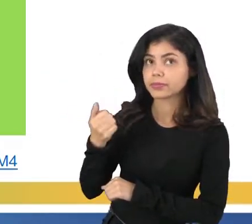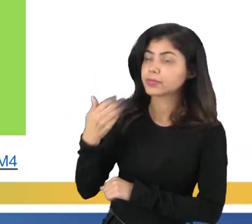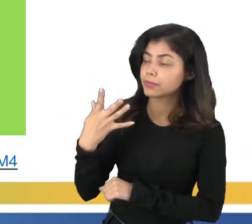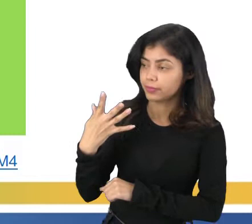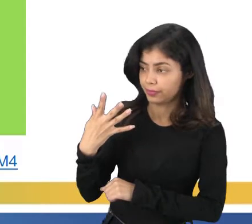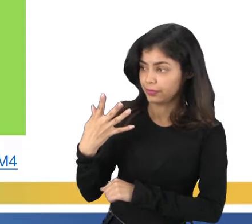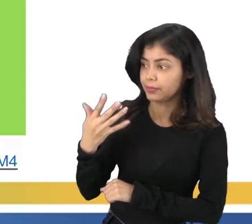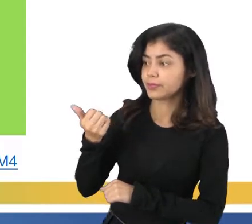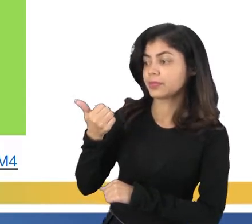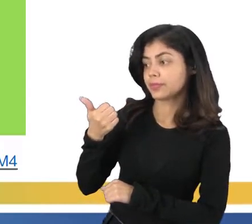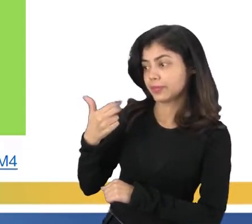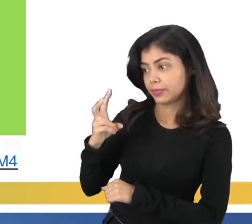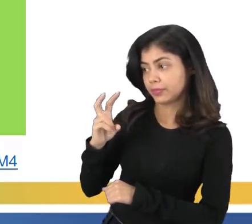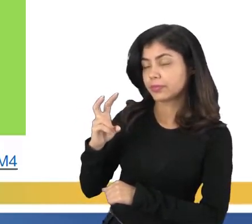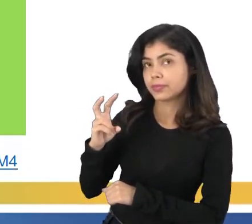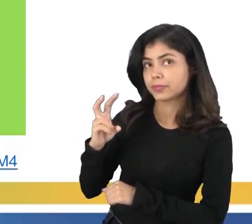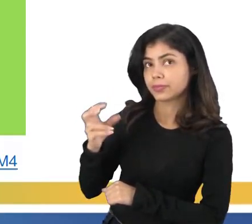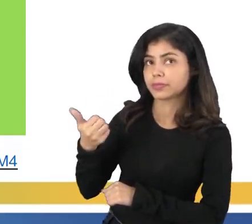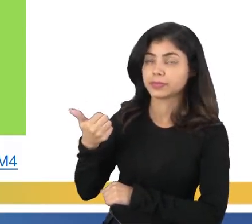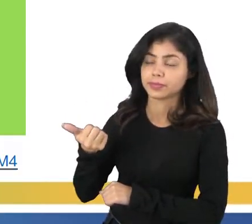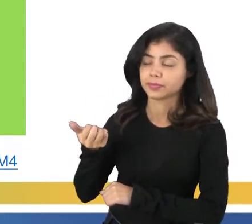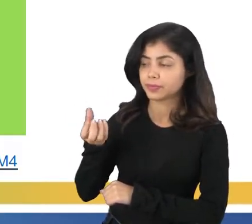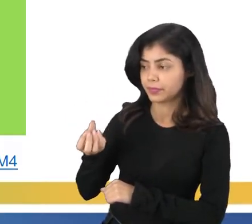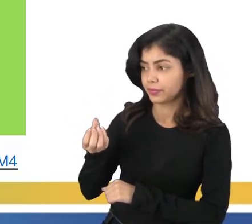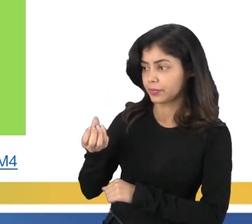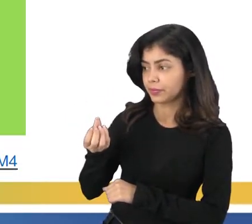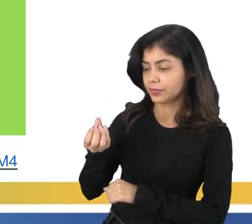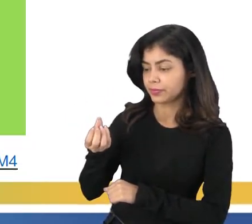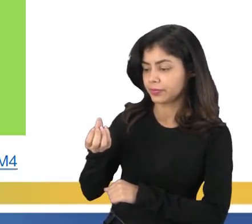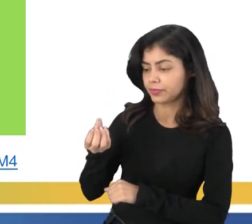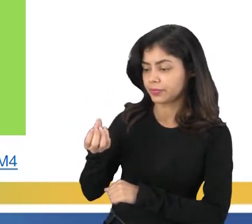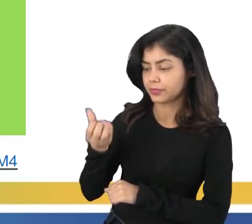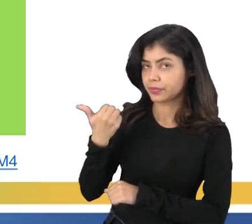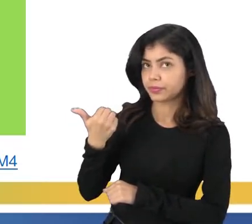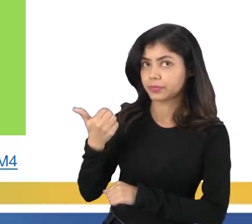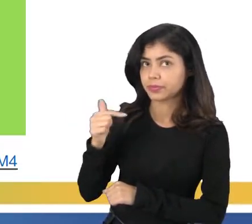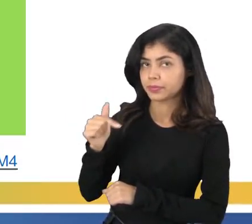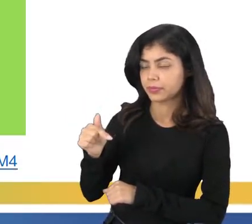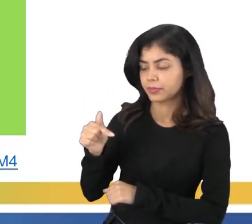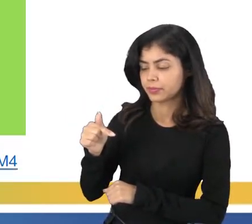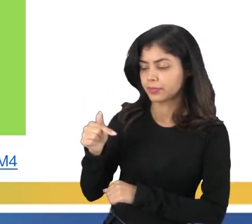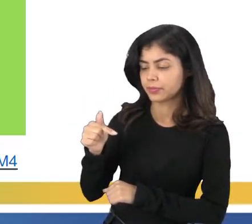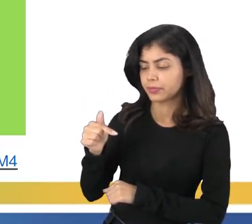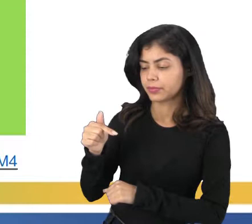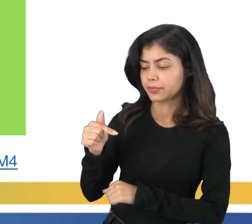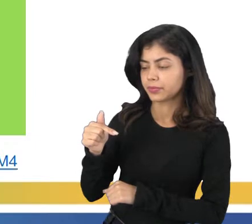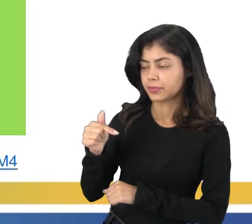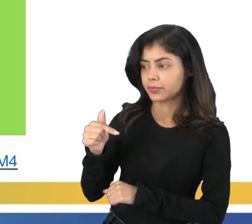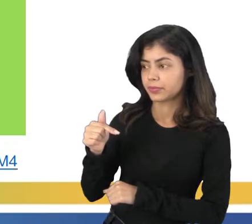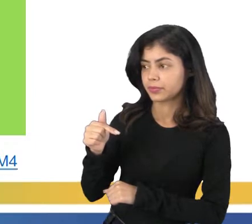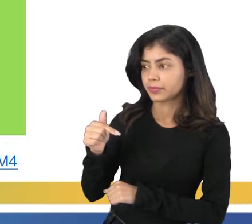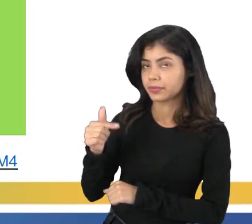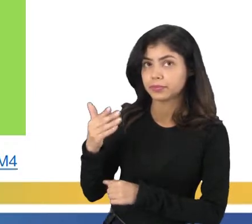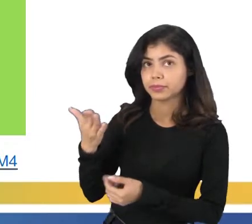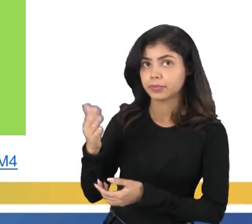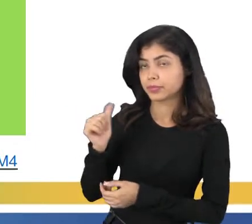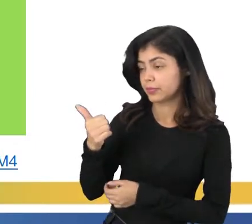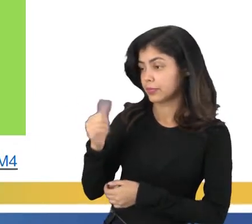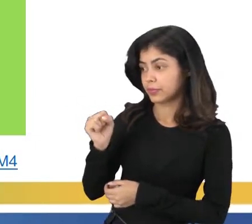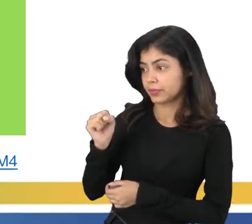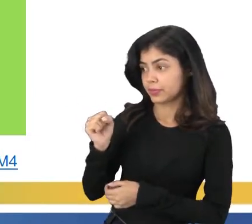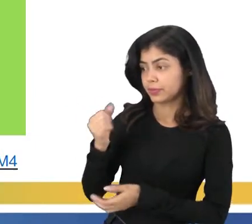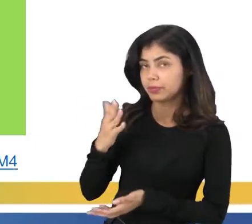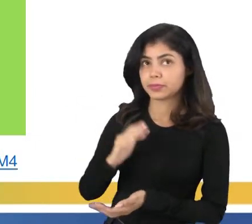mais uma, 14, mais uma, 15, mais uma, 16, mais um, 17 e mais